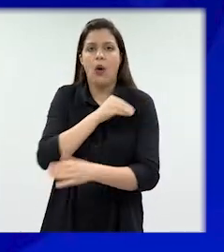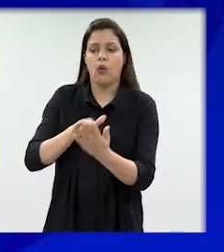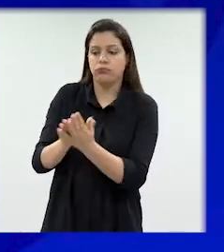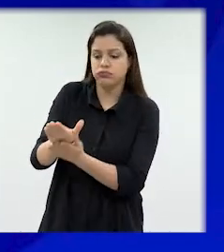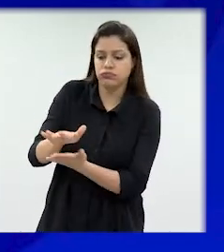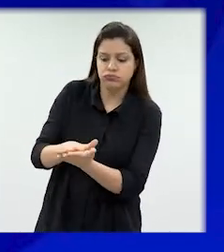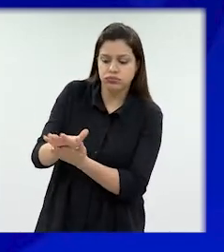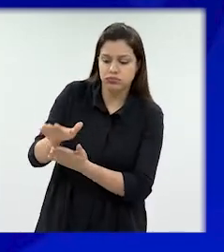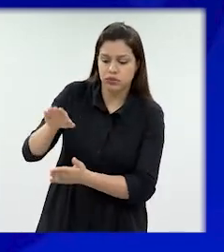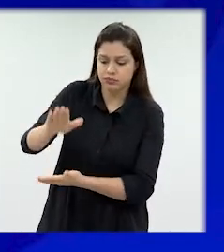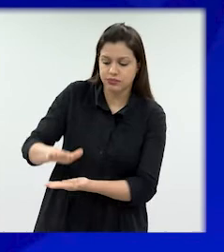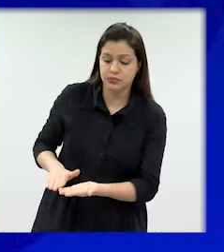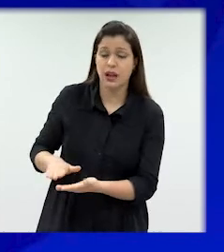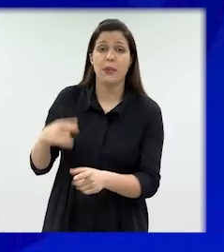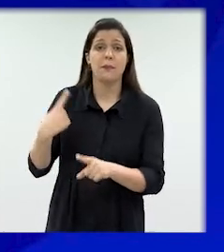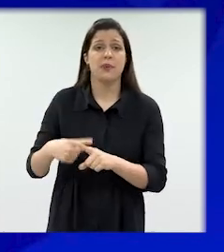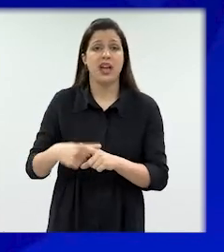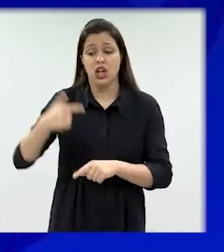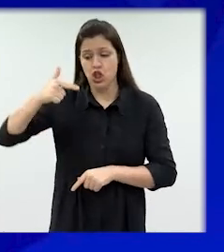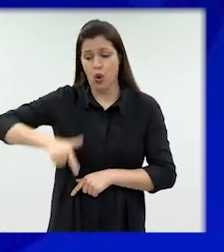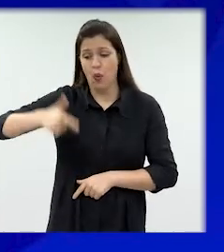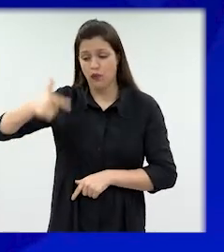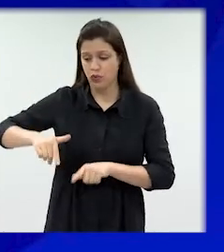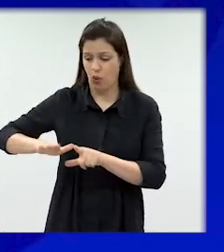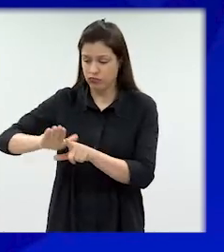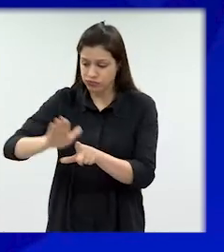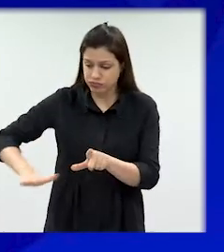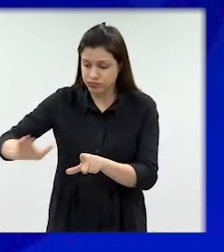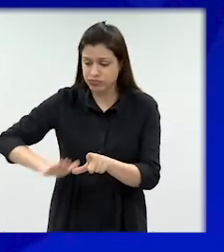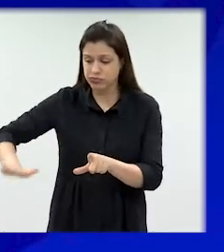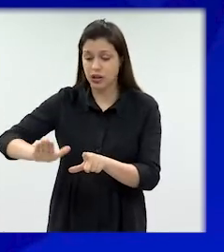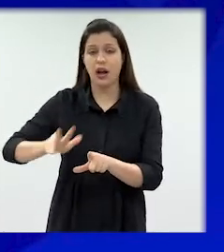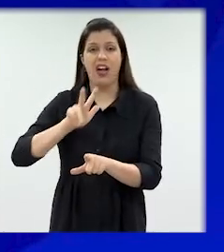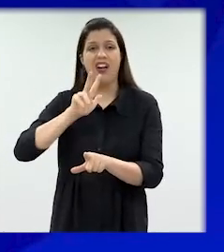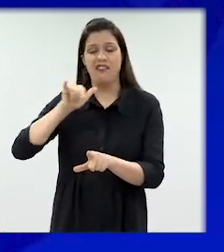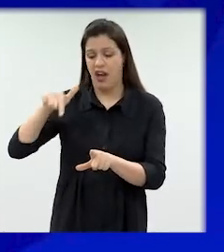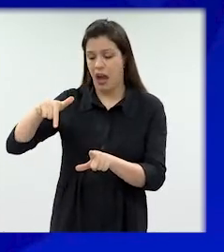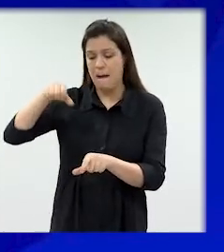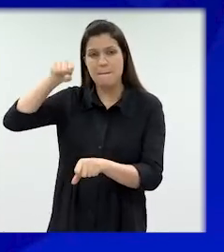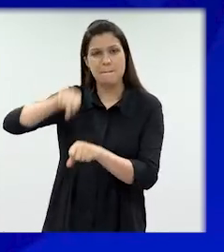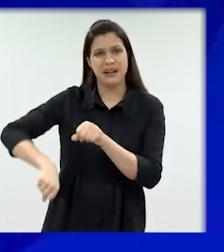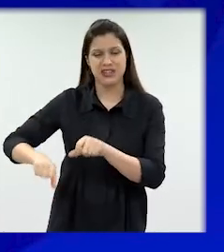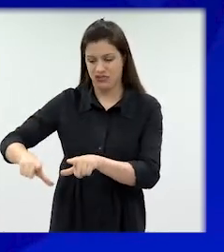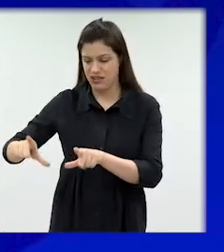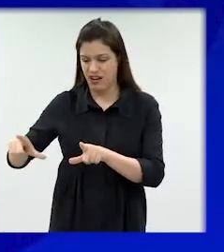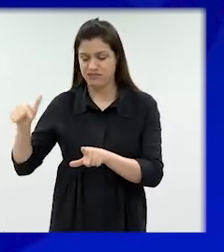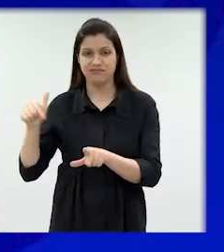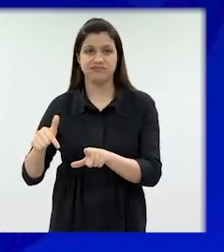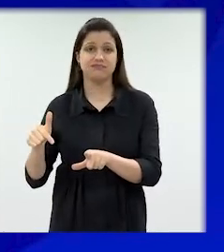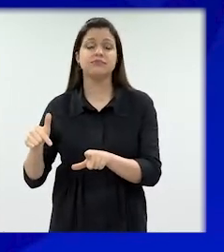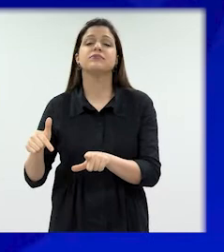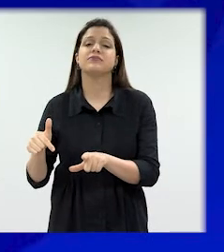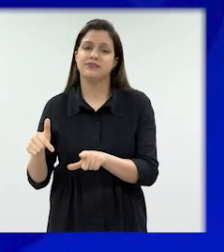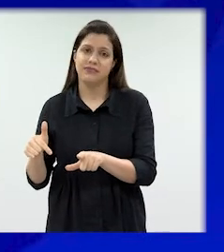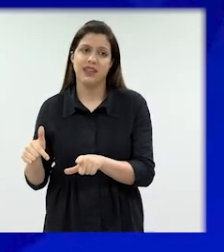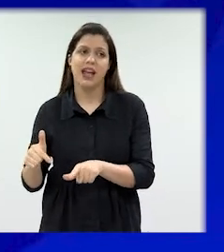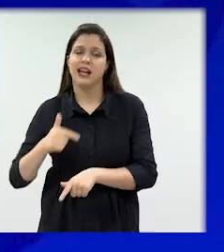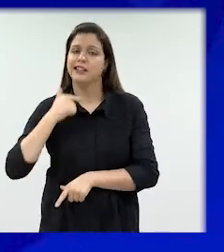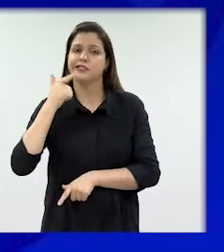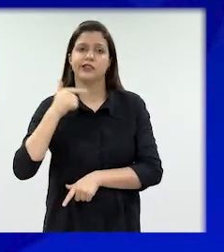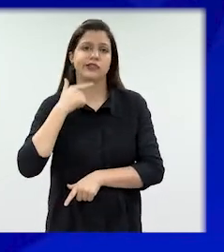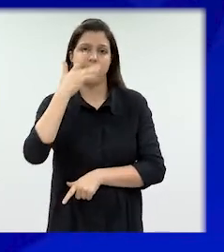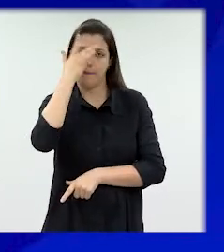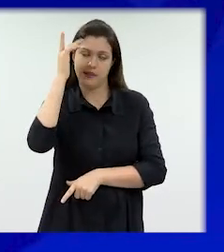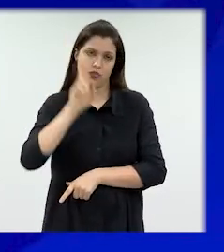higienização? Porque a higienização, a proximidade do álcool com o equipamento da urna, vai causar danos à urna e vai inviabilizar